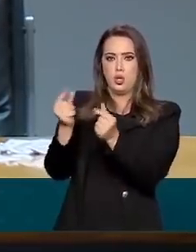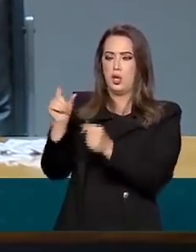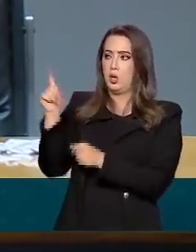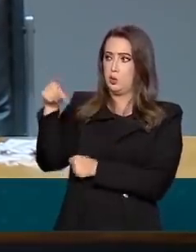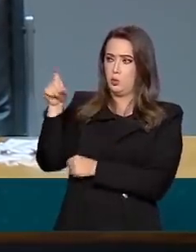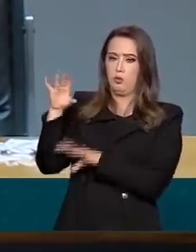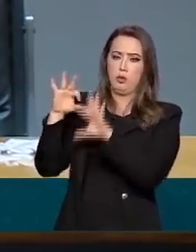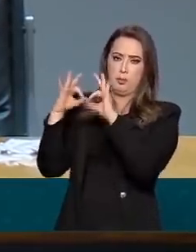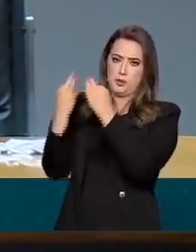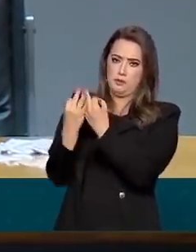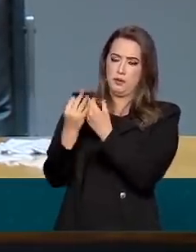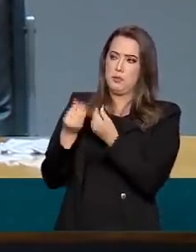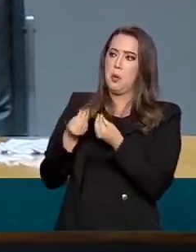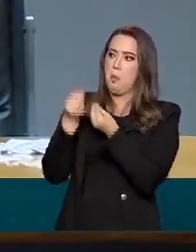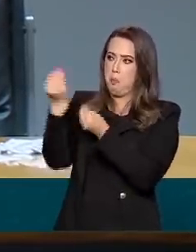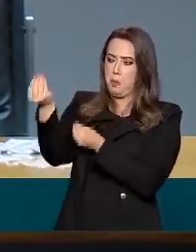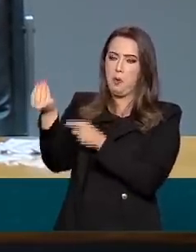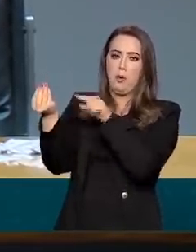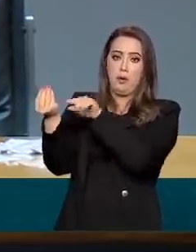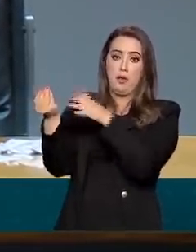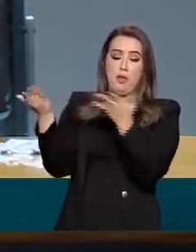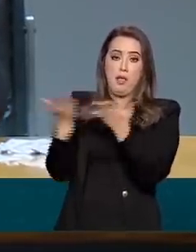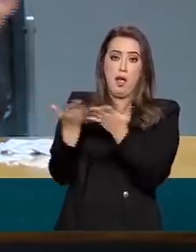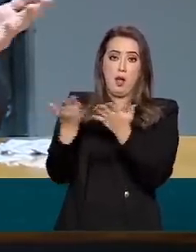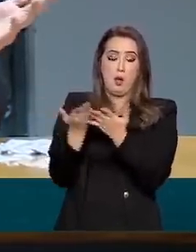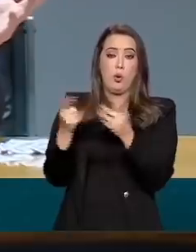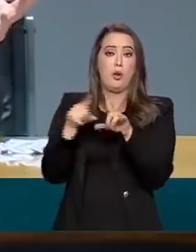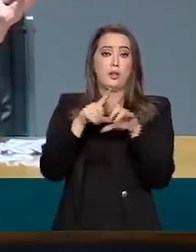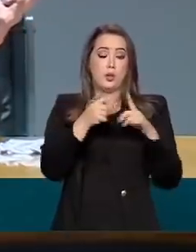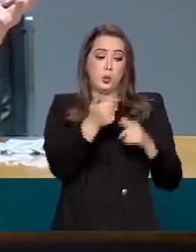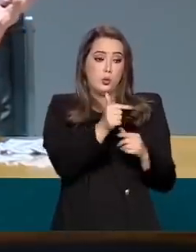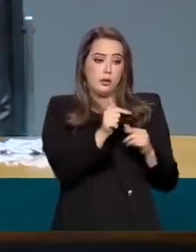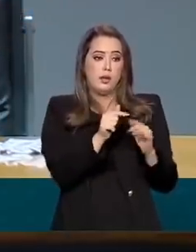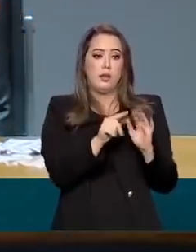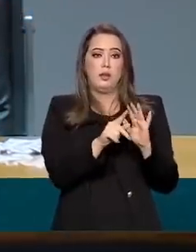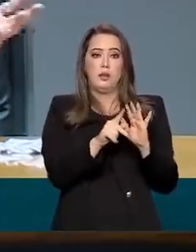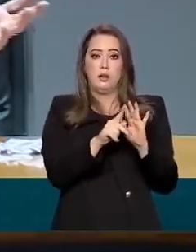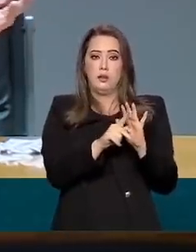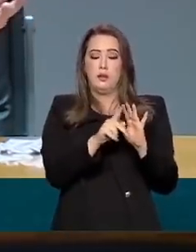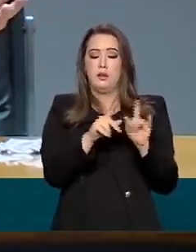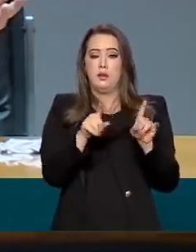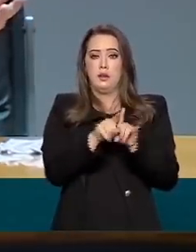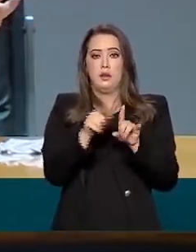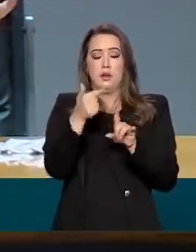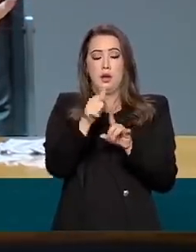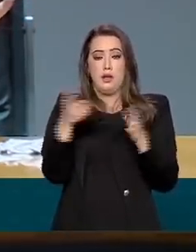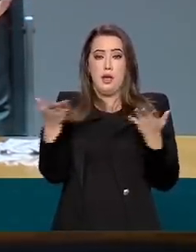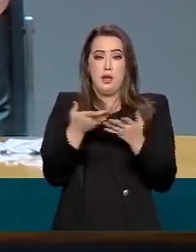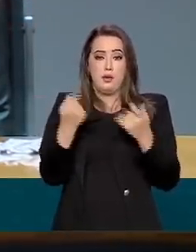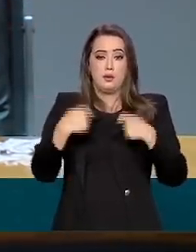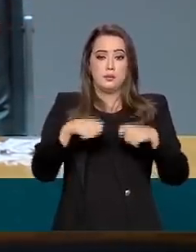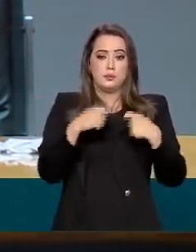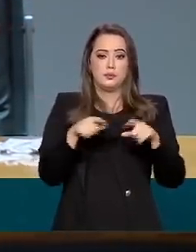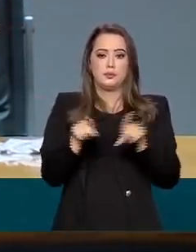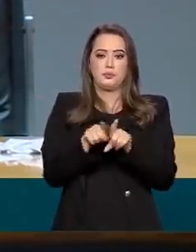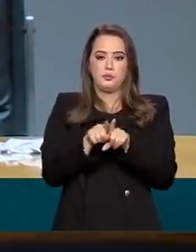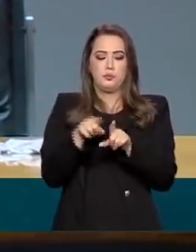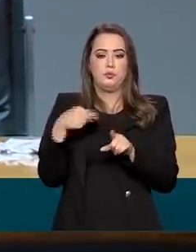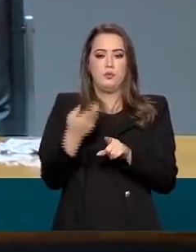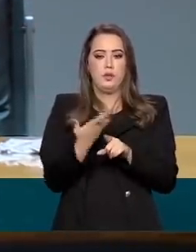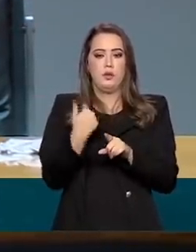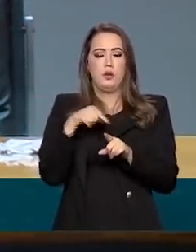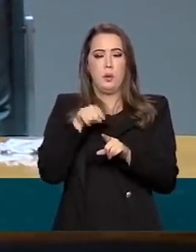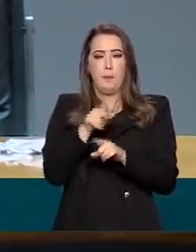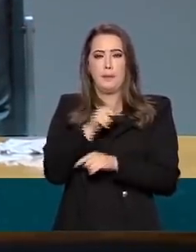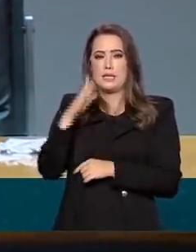era o precatório, fazer a PEC do precatório é devolver o dinheiro para o espaço fiscal para a área social. Fizemos isso. Quando o